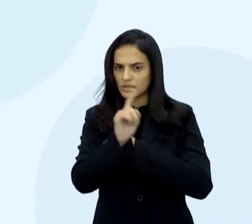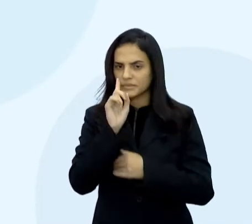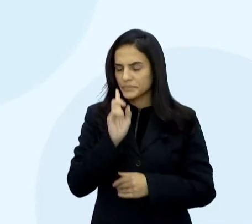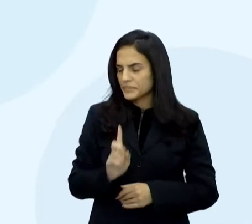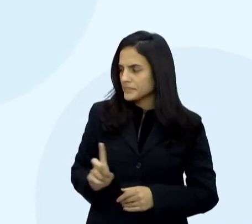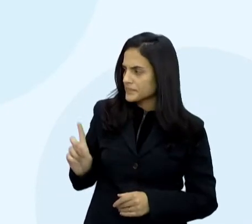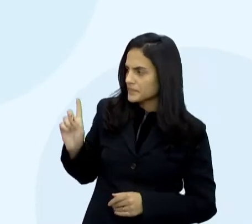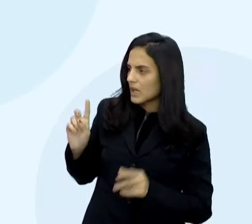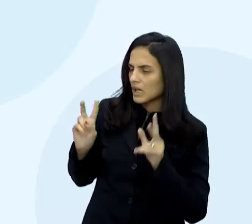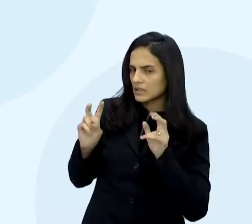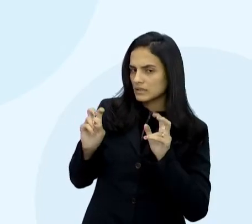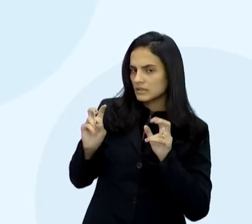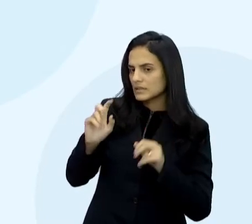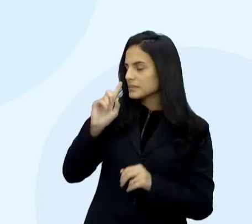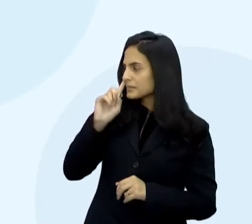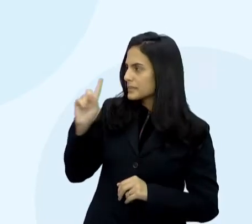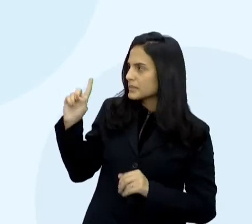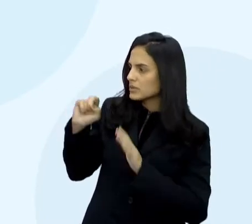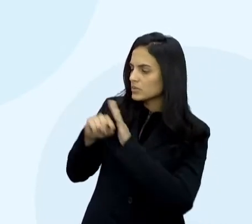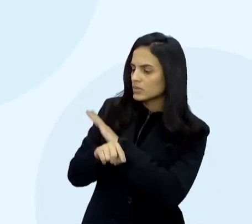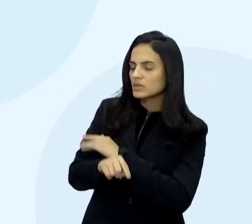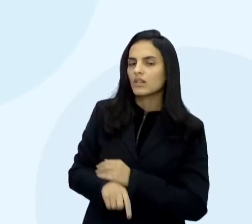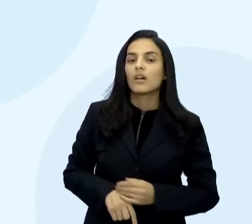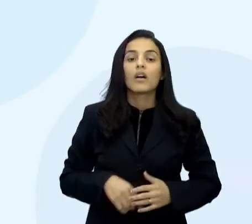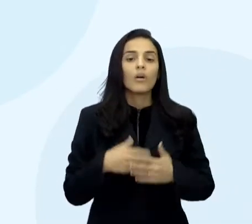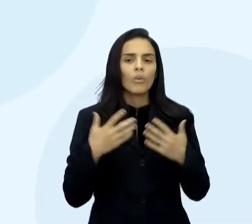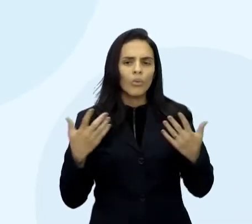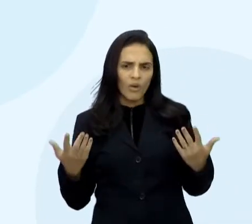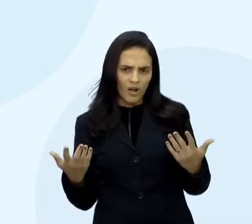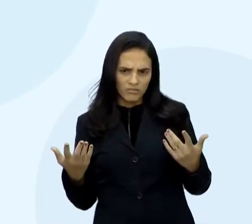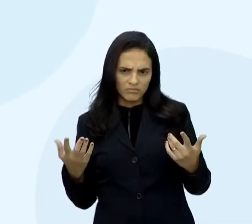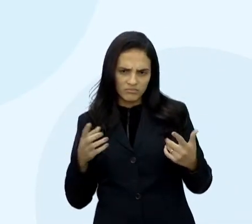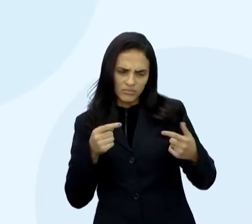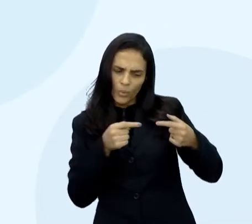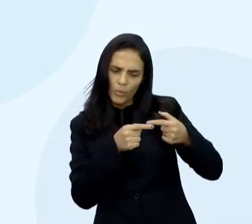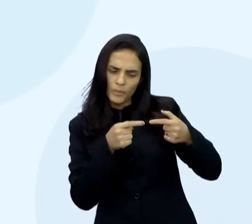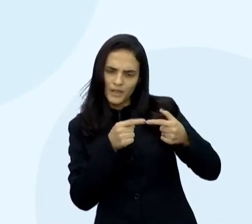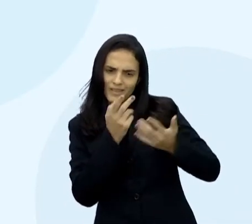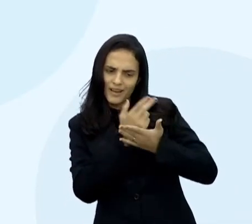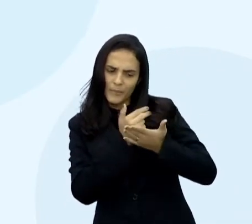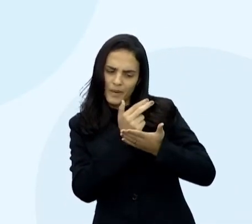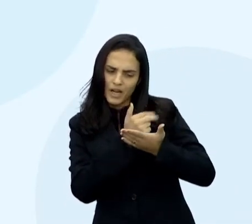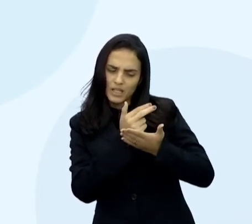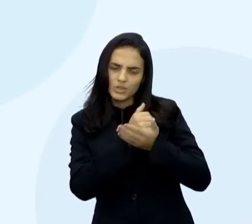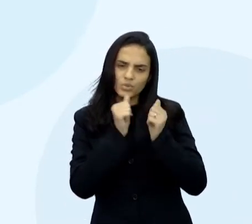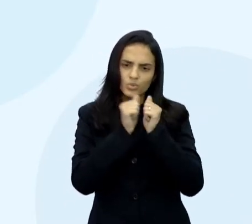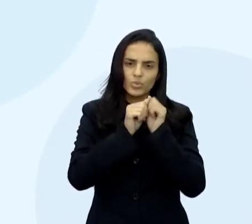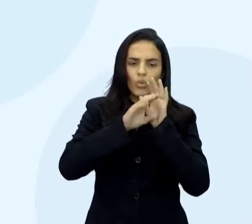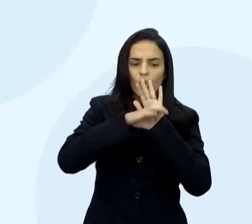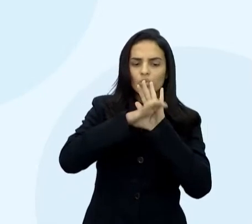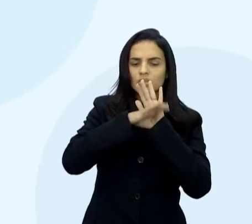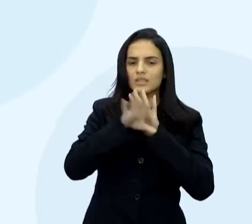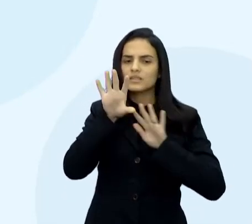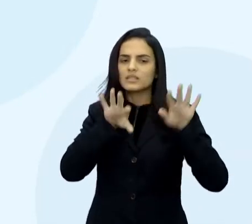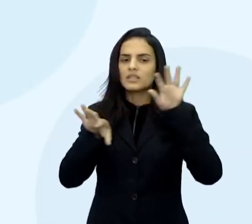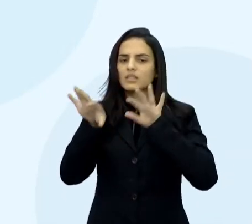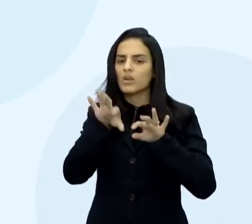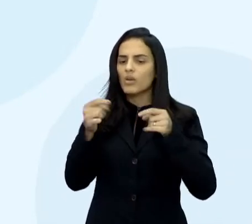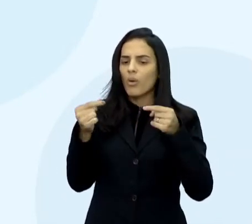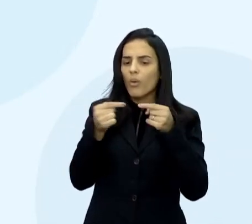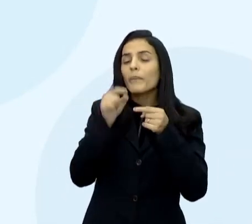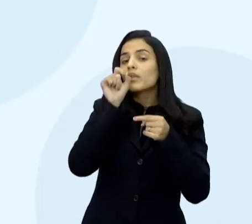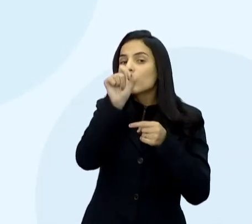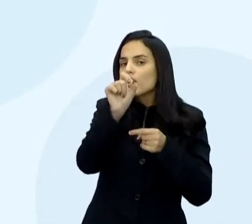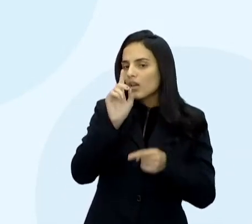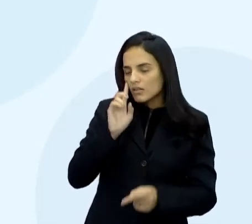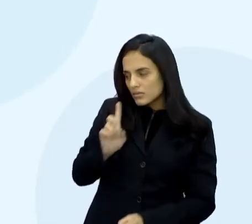gente viu na aula anterior, que é: qual a relação destas imagens com o conceito de território? Então, a gente